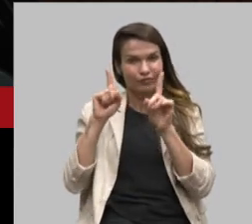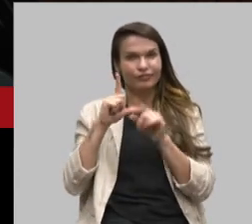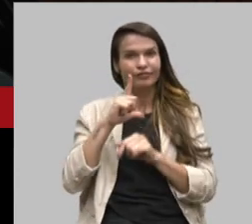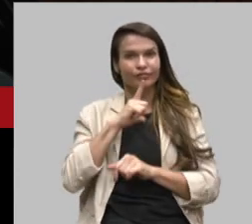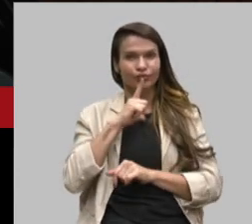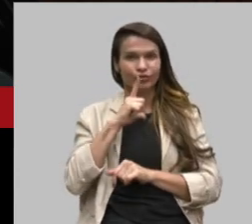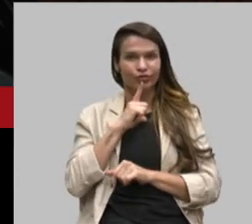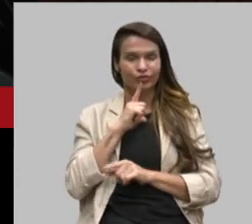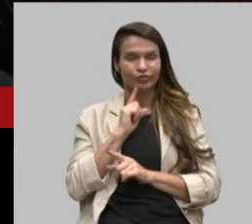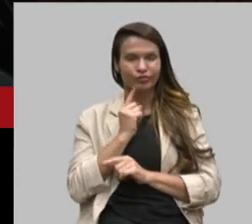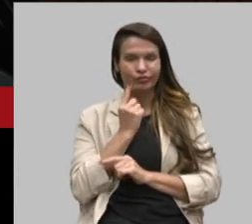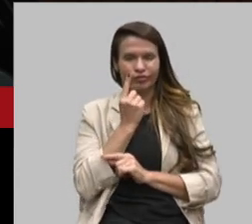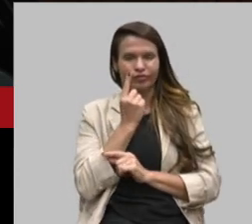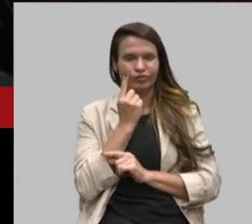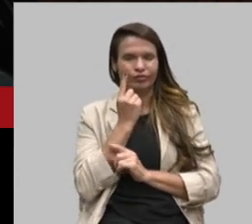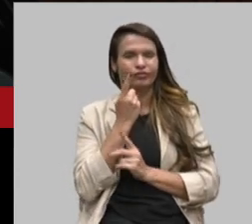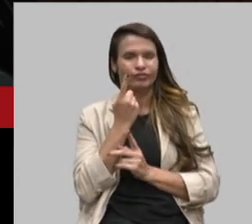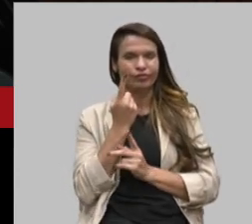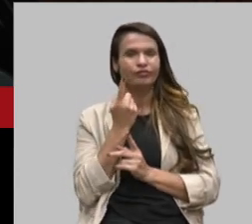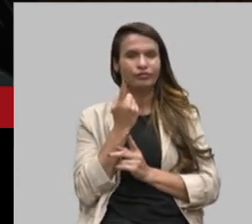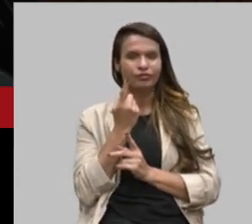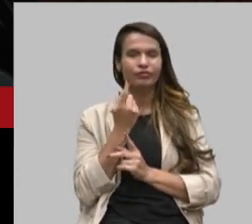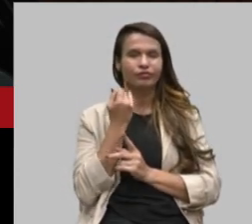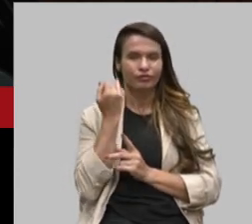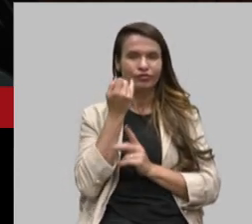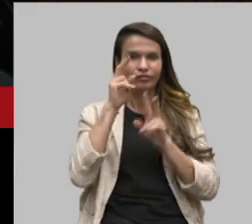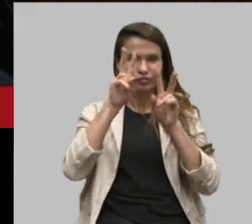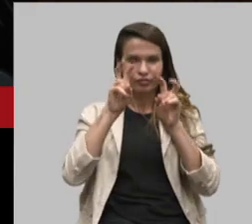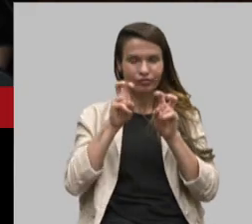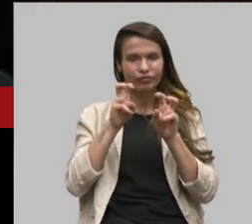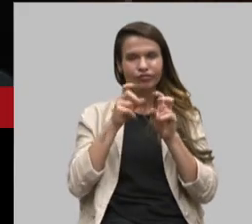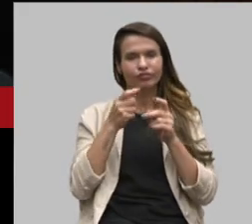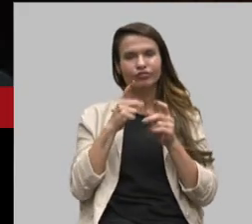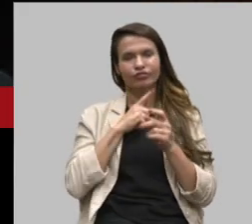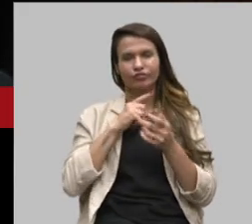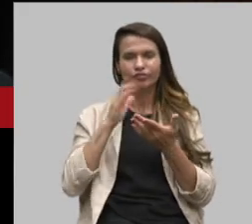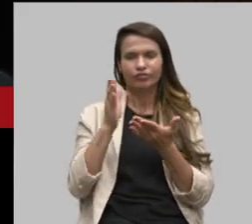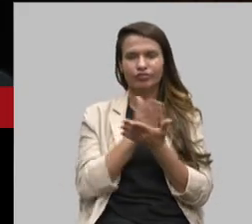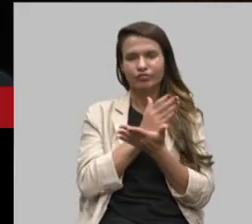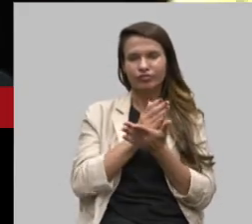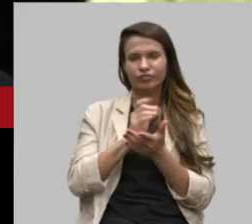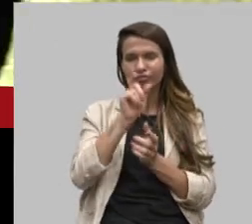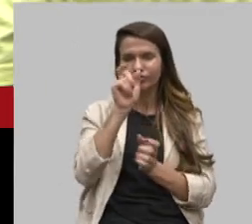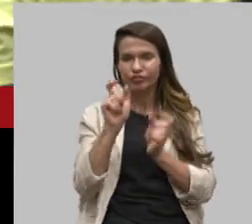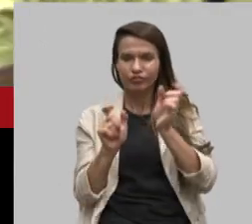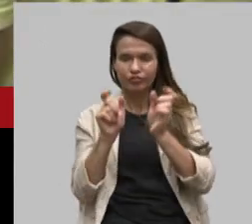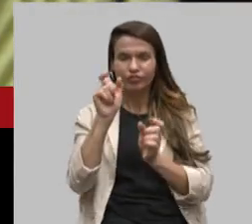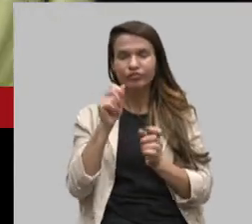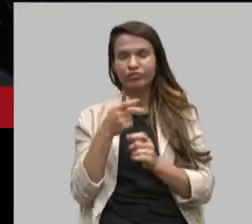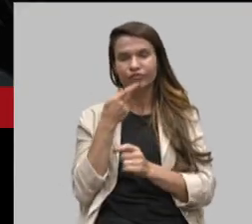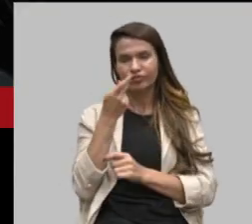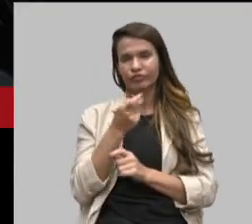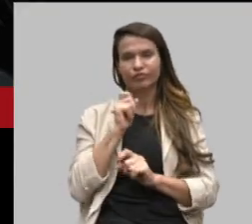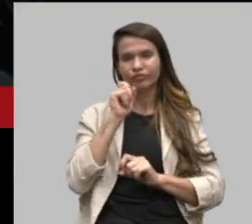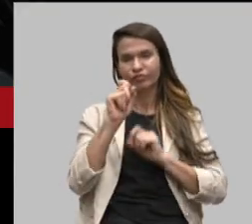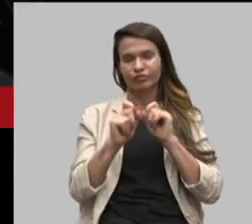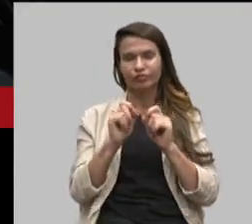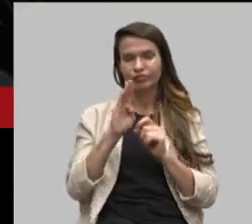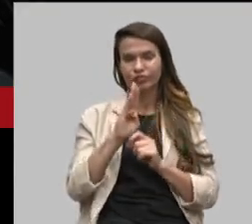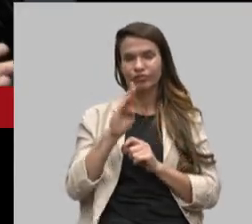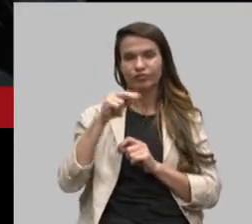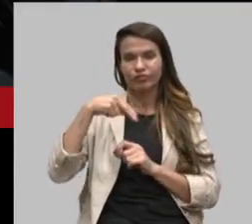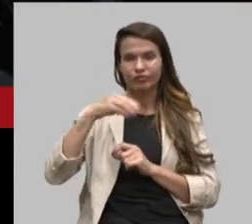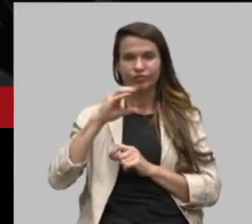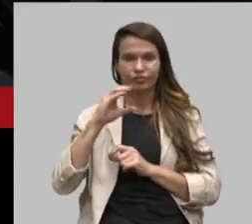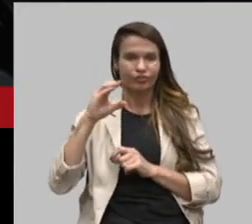ponto mínimo nessa questão eu ouvi acho que al uma duas pessoas falando que a bncc é maleável